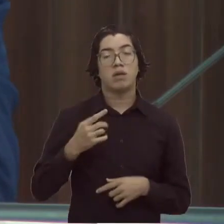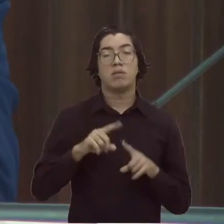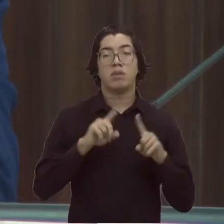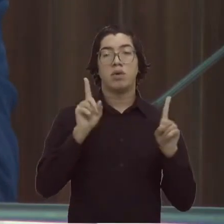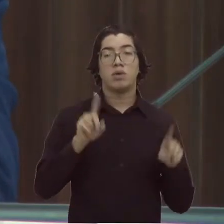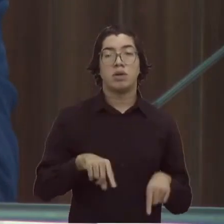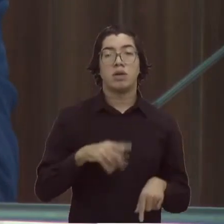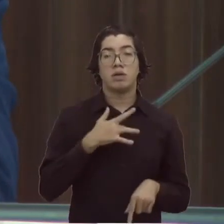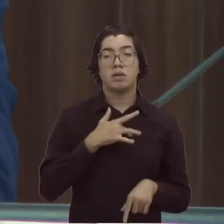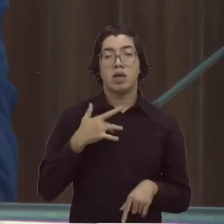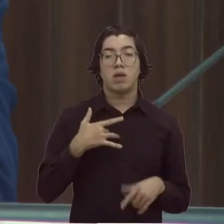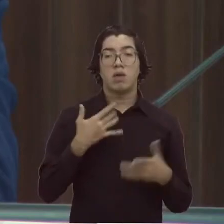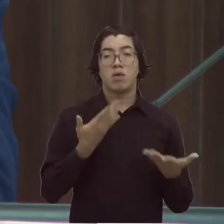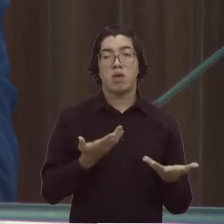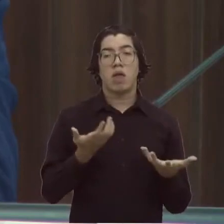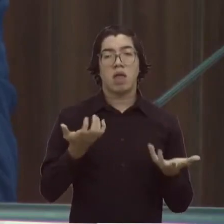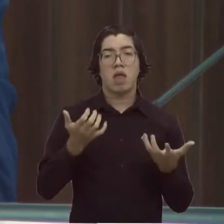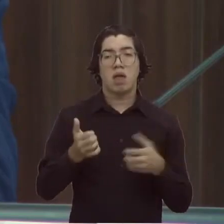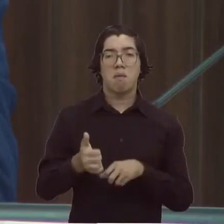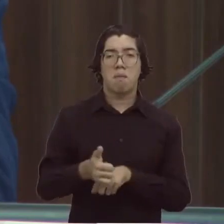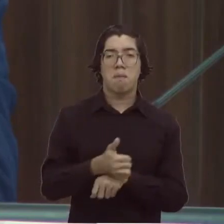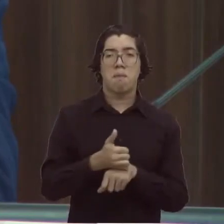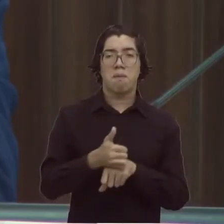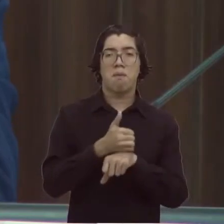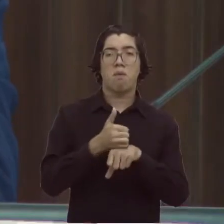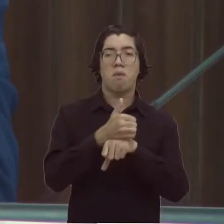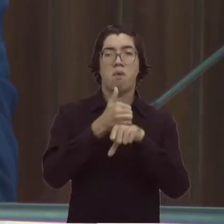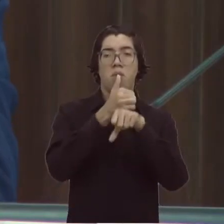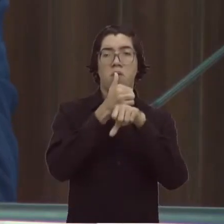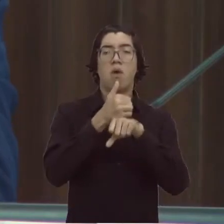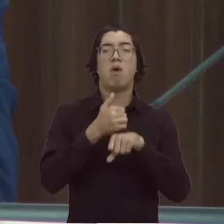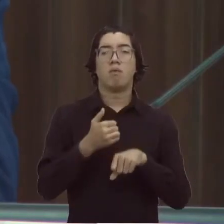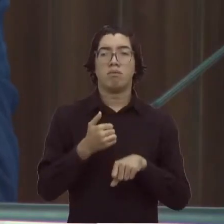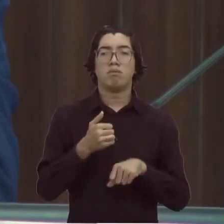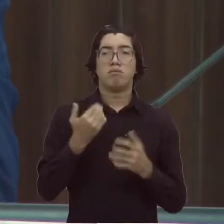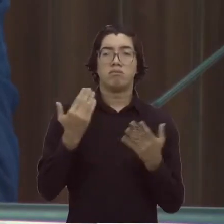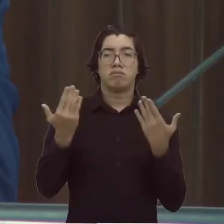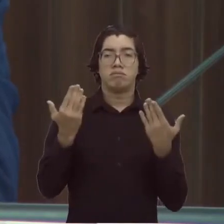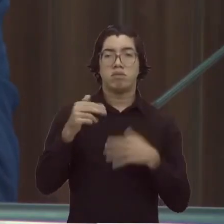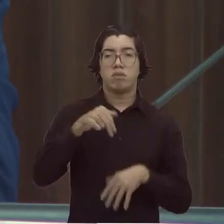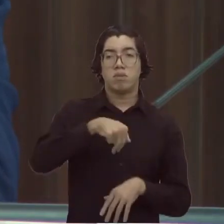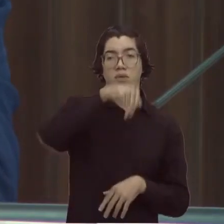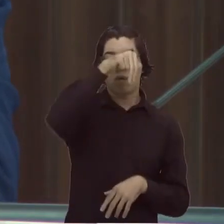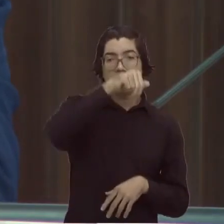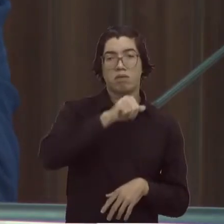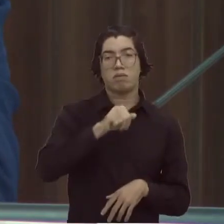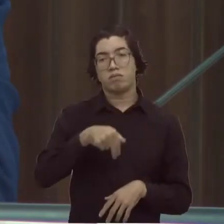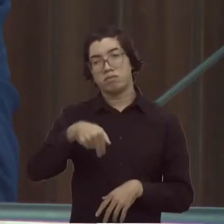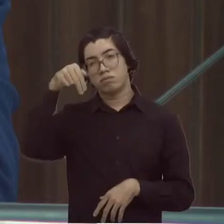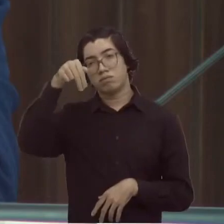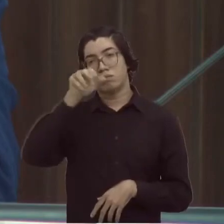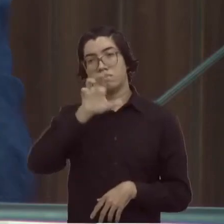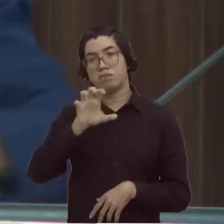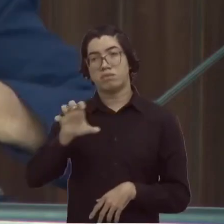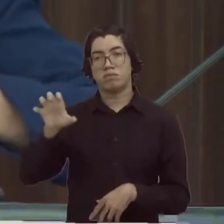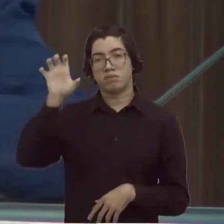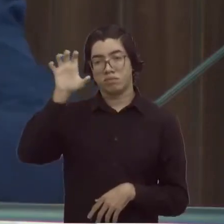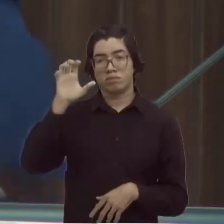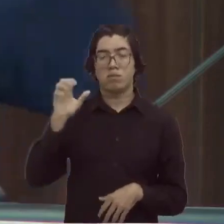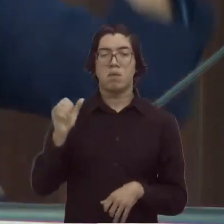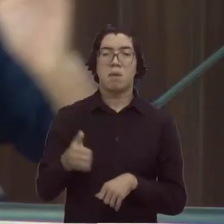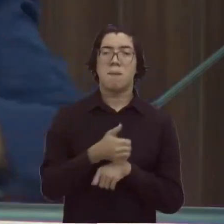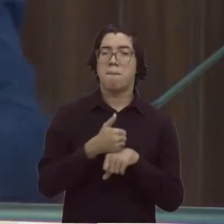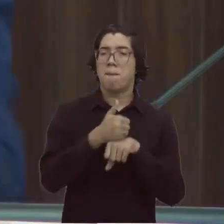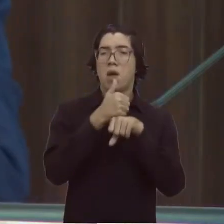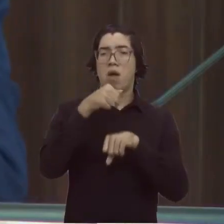para ser a melhor saúde do nosso nordeste do país hoje já ocupa um espaço muito tomando